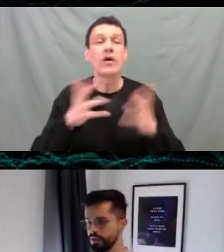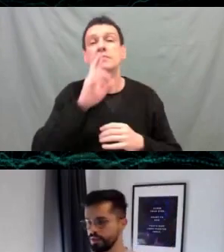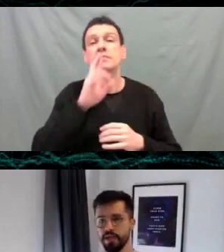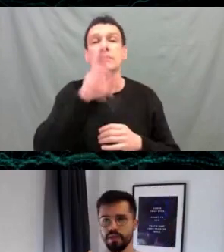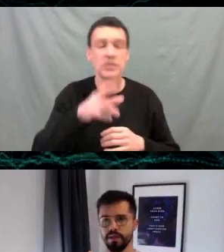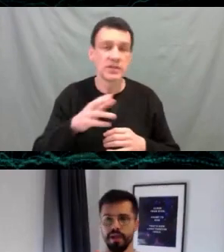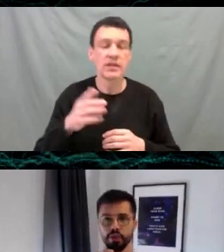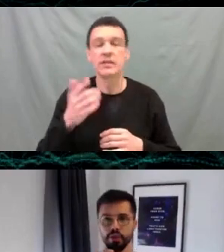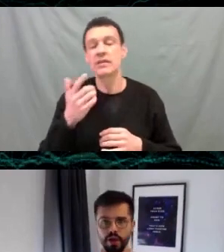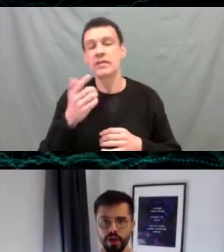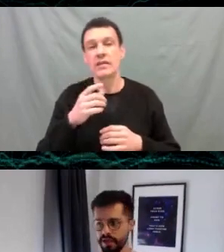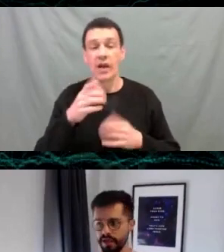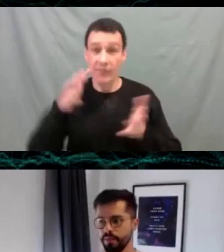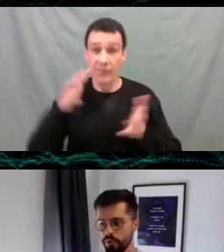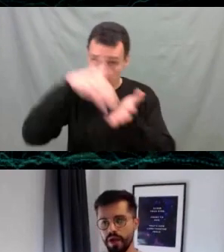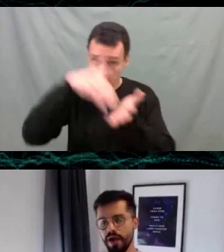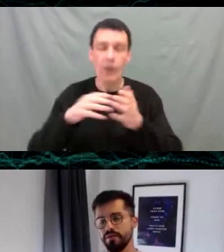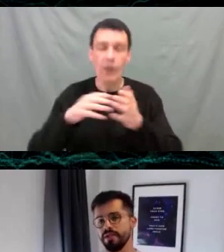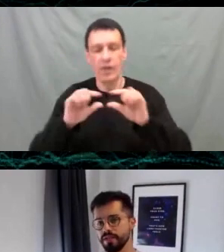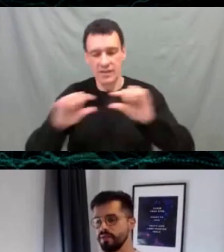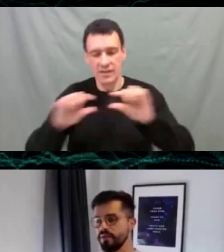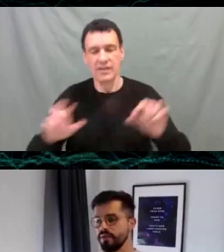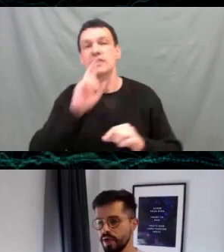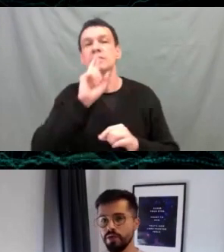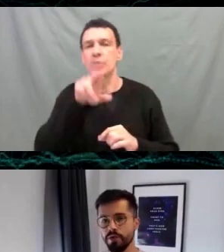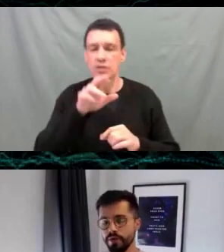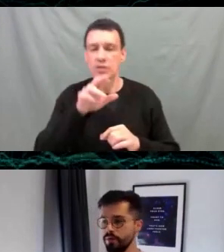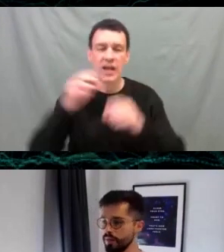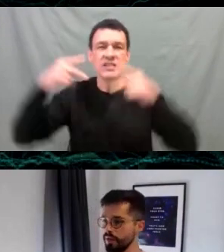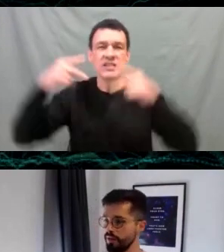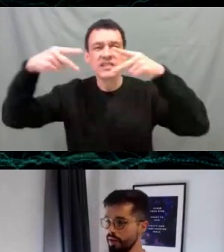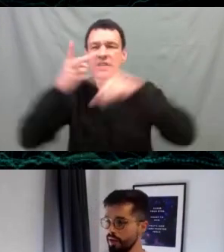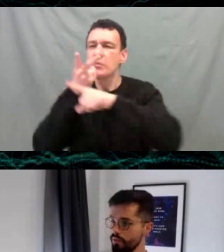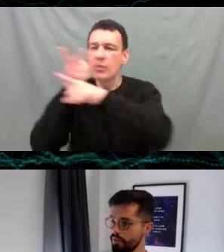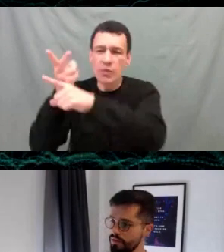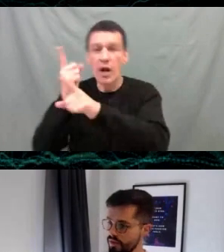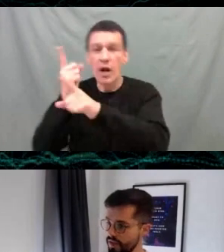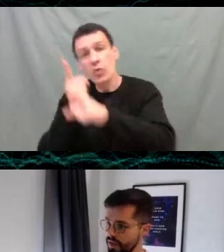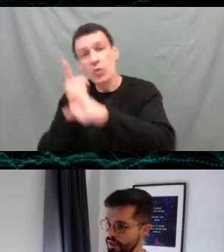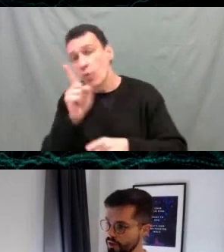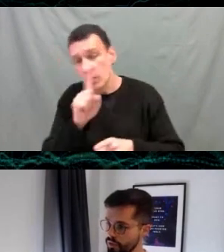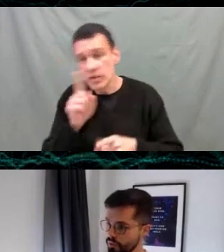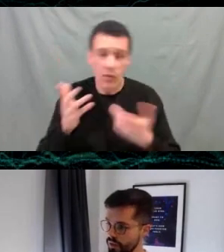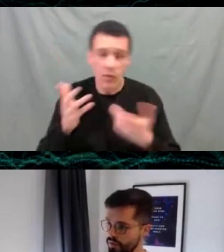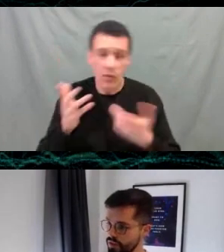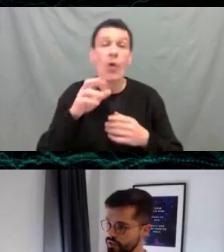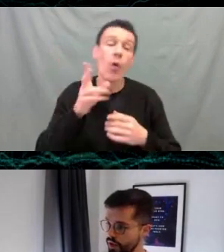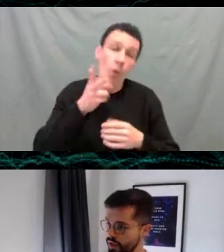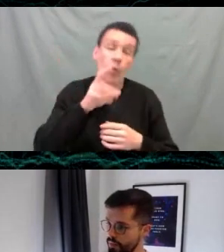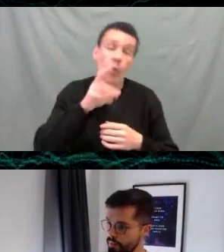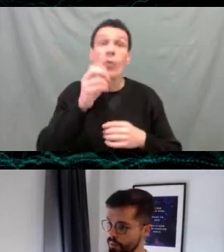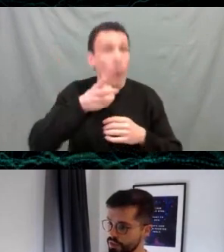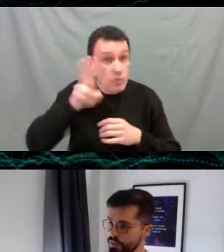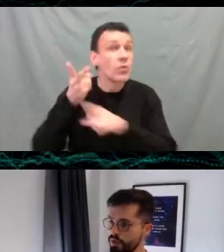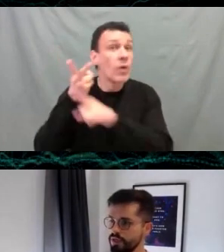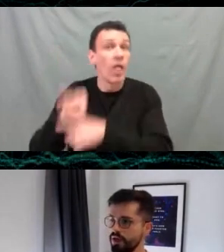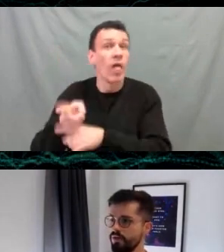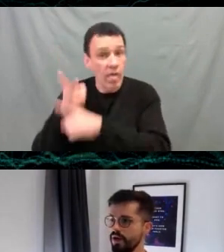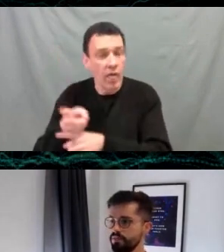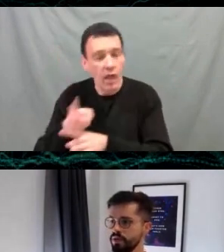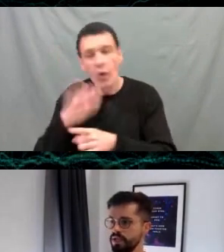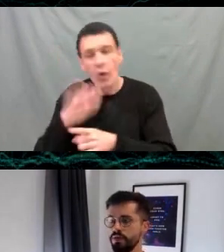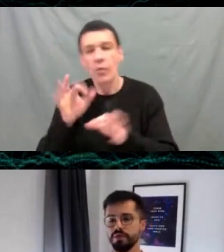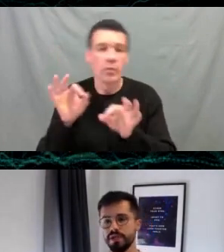falando se ele achou Aí tem que procurar vocês estão estava ruim ou não né E você vai ver que aqui como dei um descer destrói a